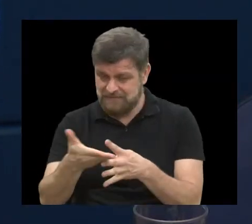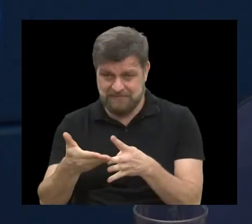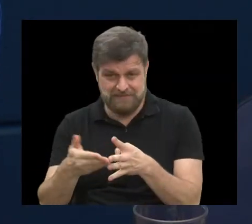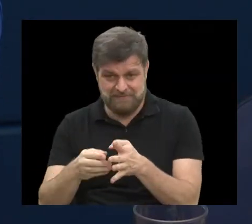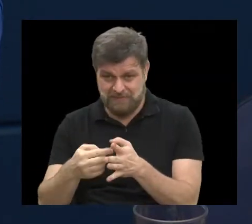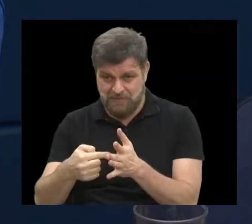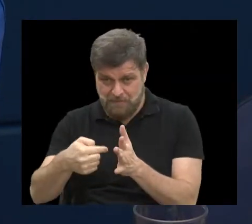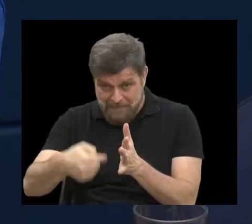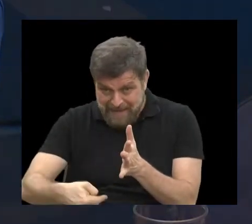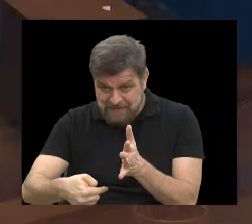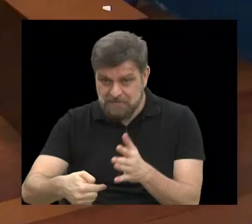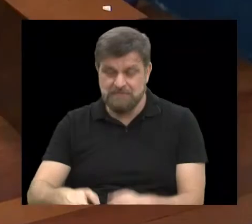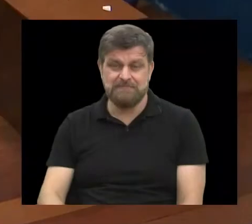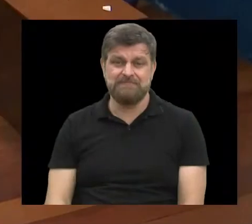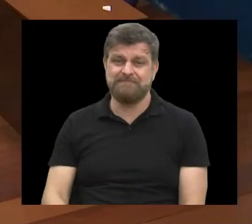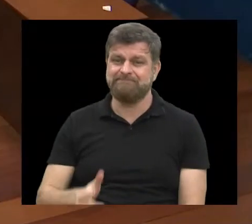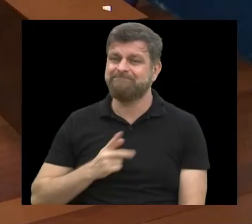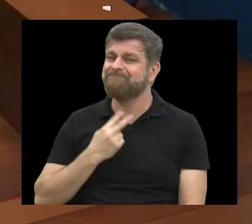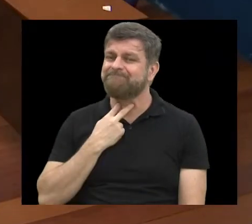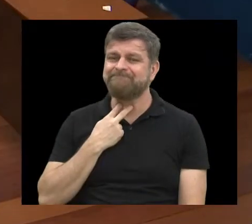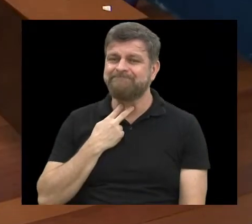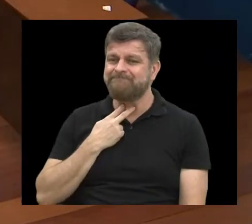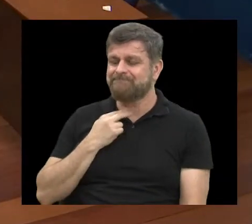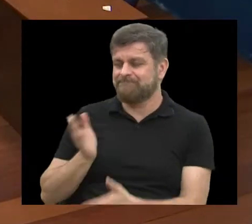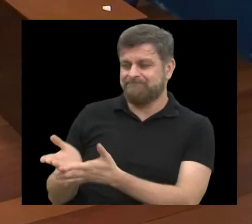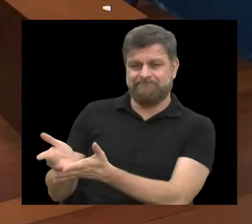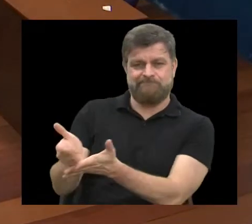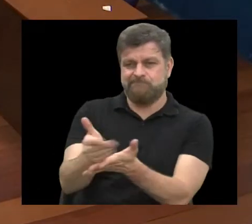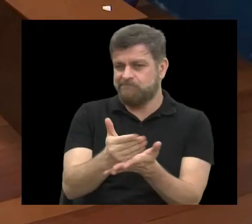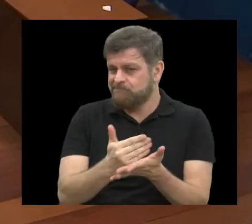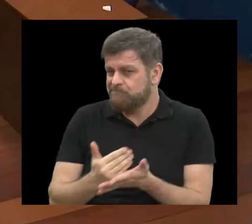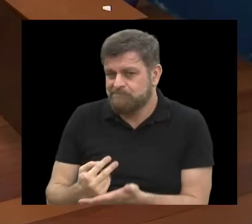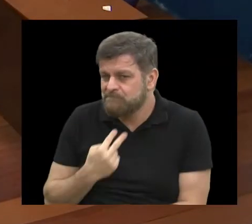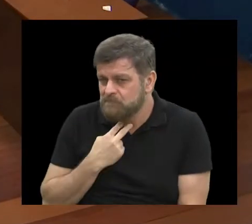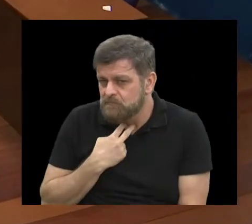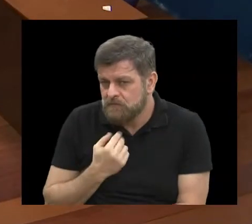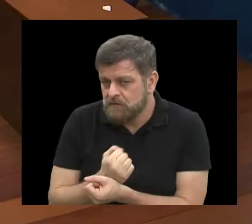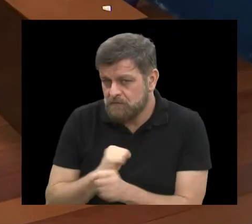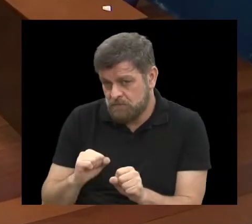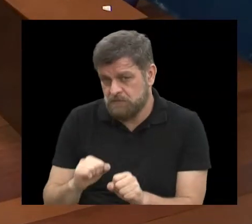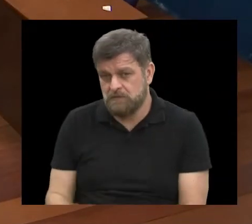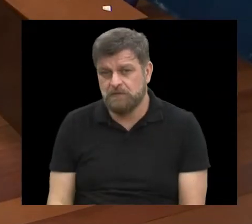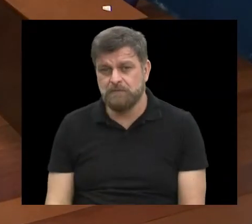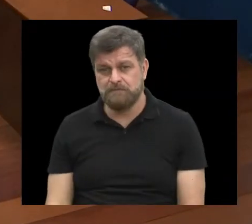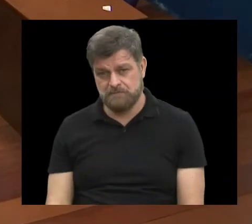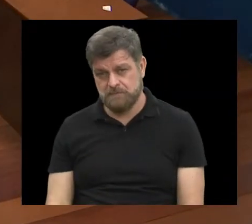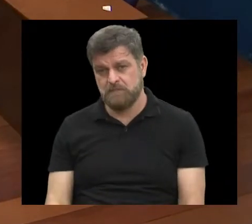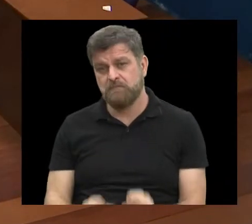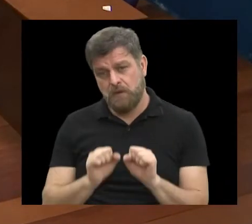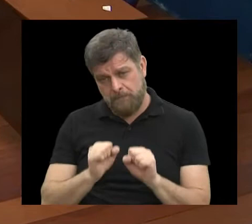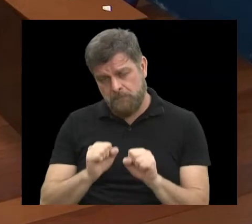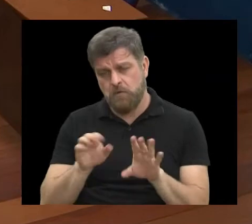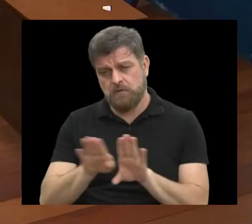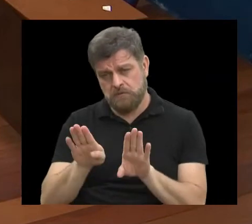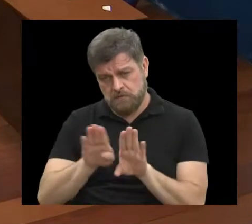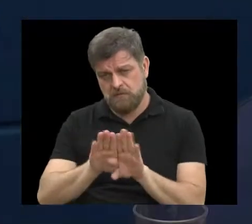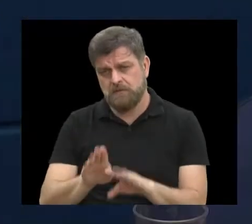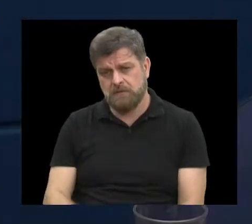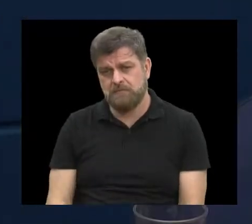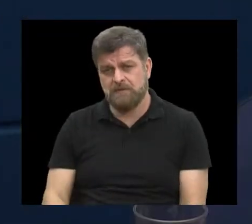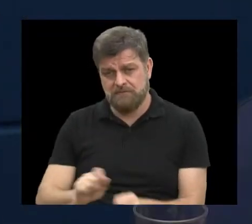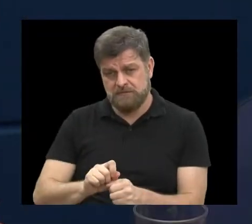contribuídos. Tem. E não há possibilidade de recolher, de fazer o recolhimento, né? Há a possibilidade de fazer